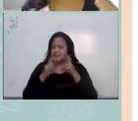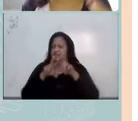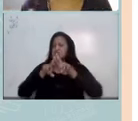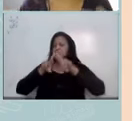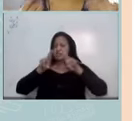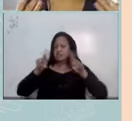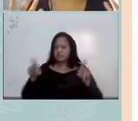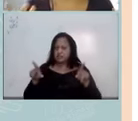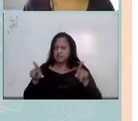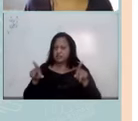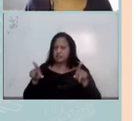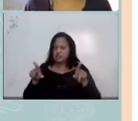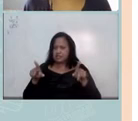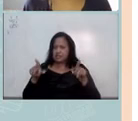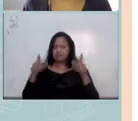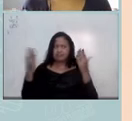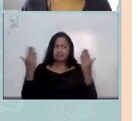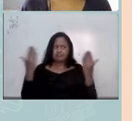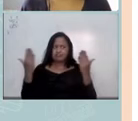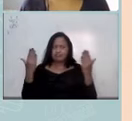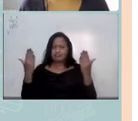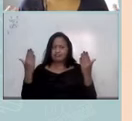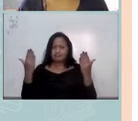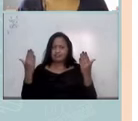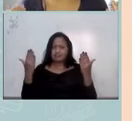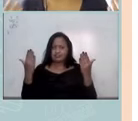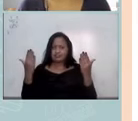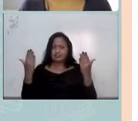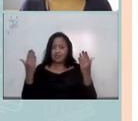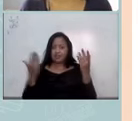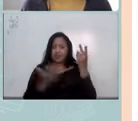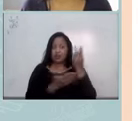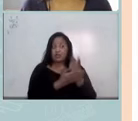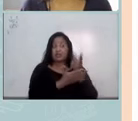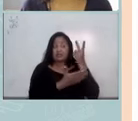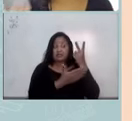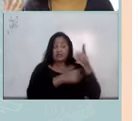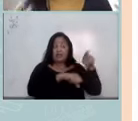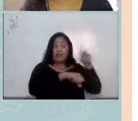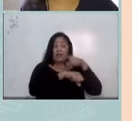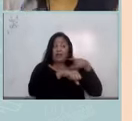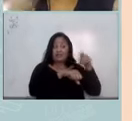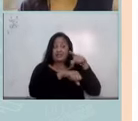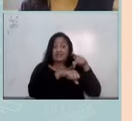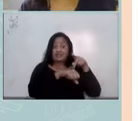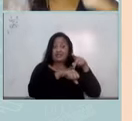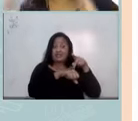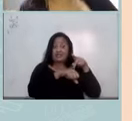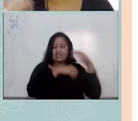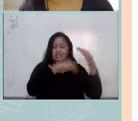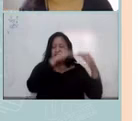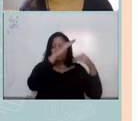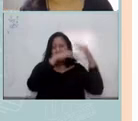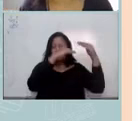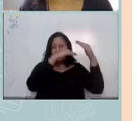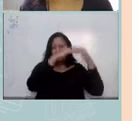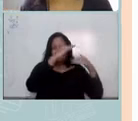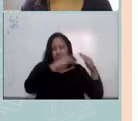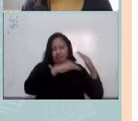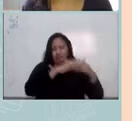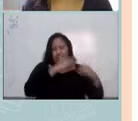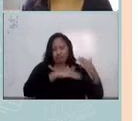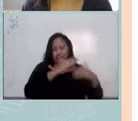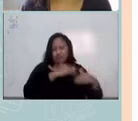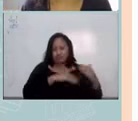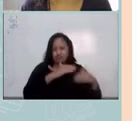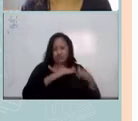diferença entre a incidência dessas doenças nos países em desenvolvimento, né, principalmente países, né, mais pobres, países que têm aí